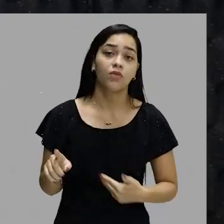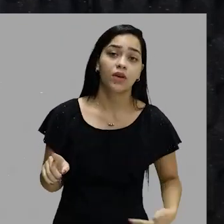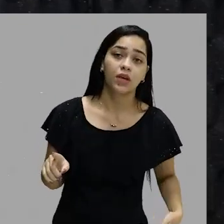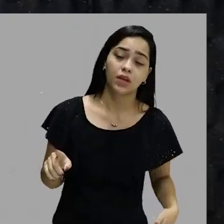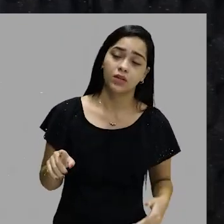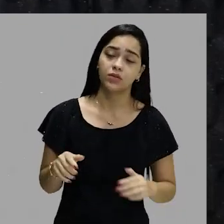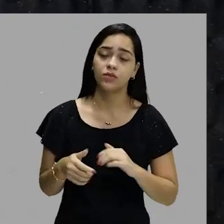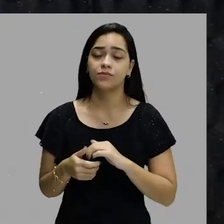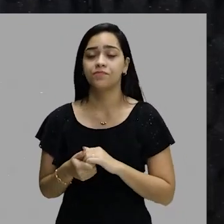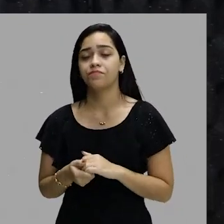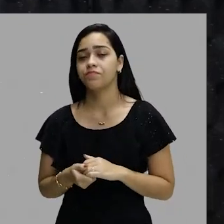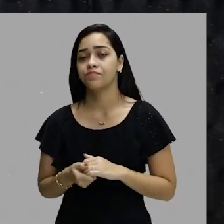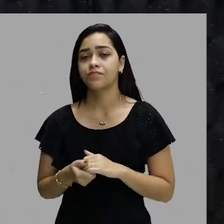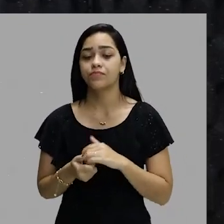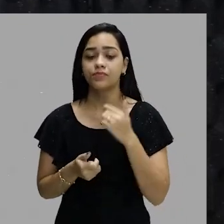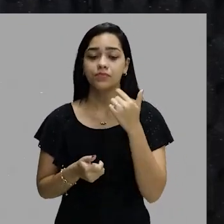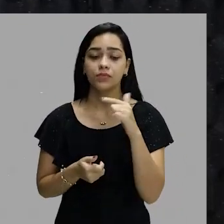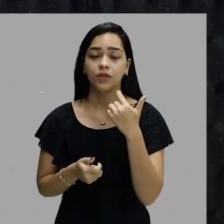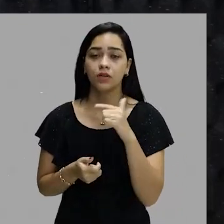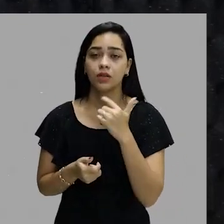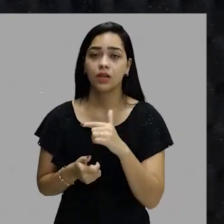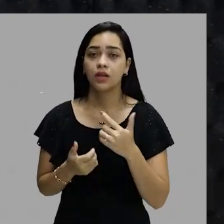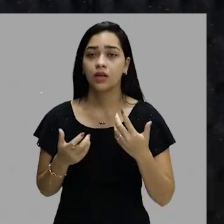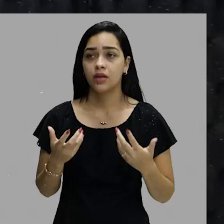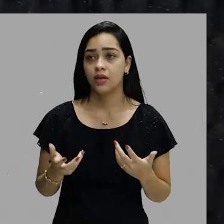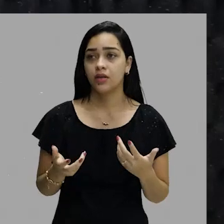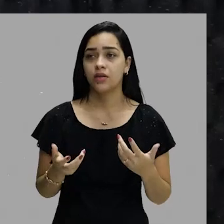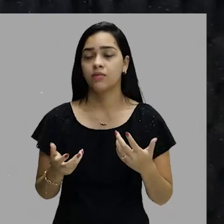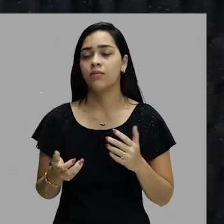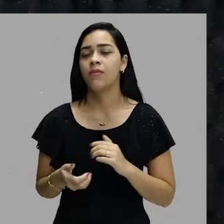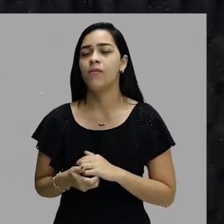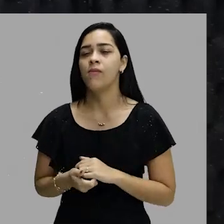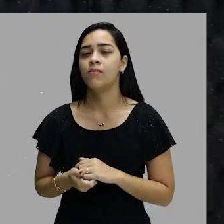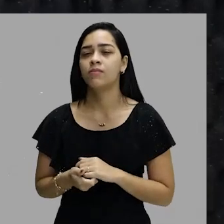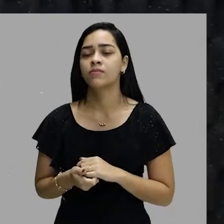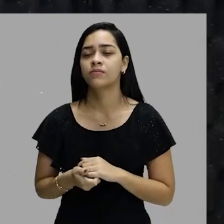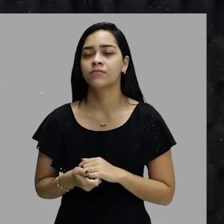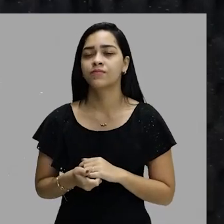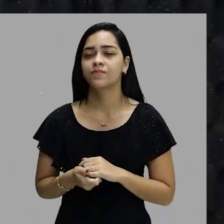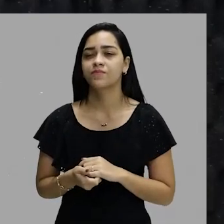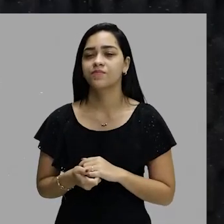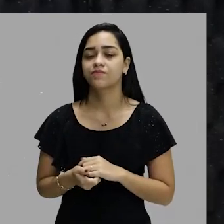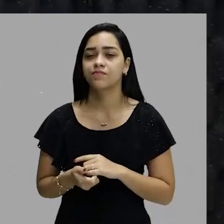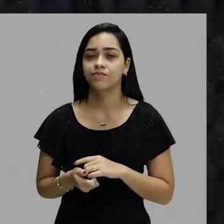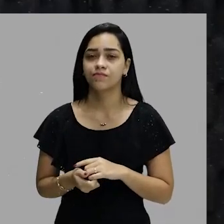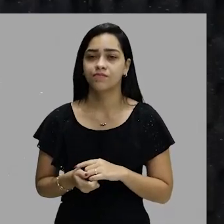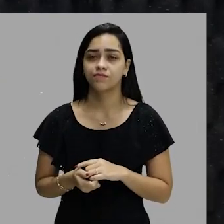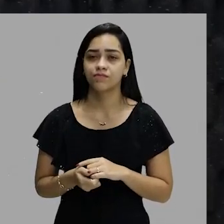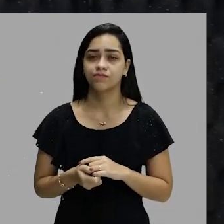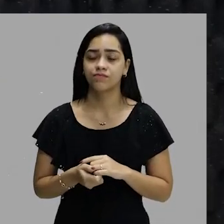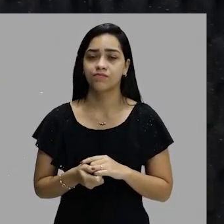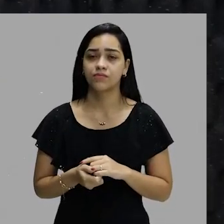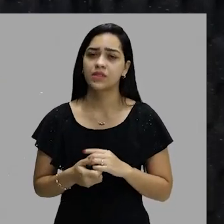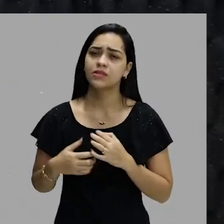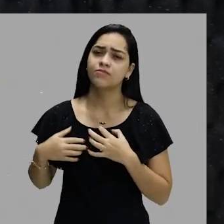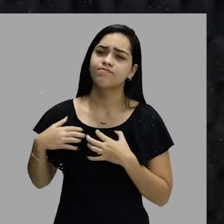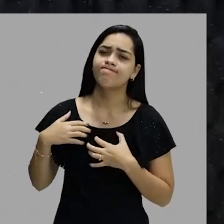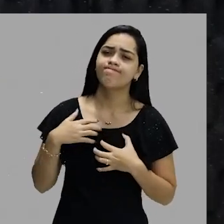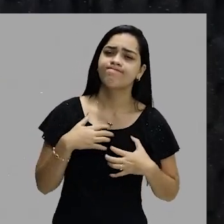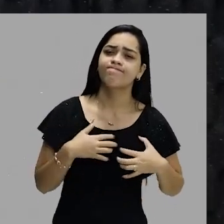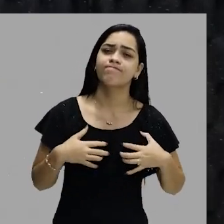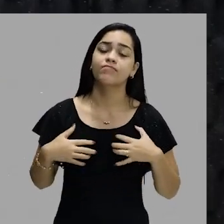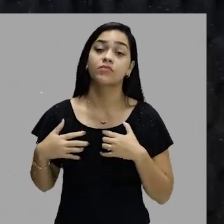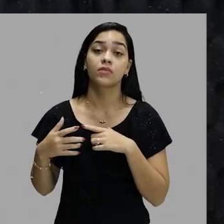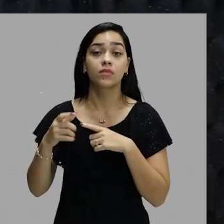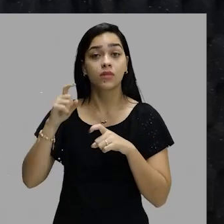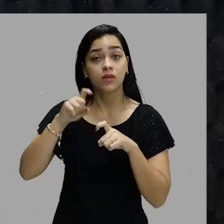governo, não está fazendo não está se reportando a isso. Se um suspiro nos seios treme, aí a gente tem a questão da